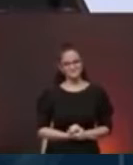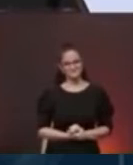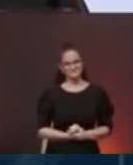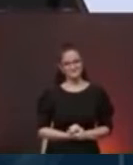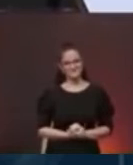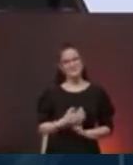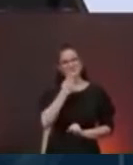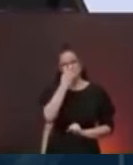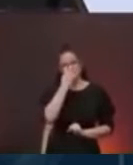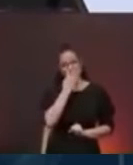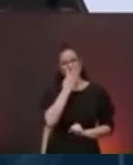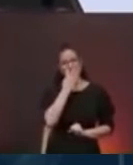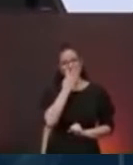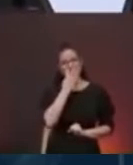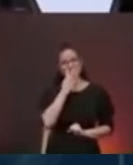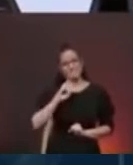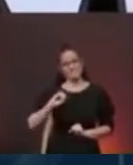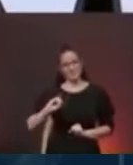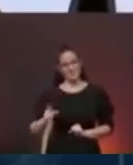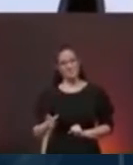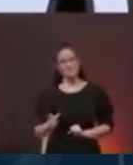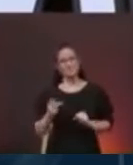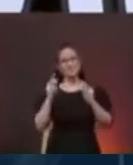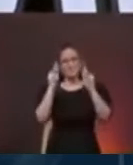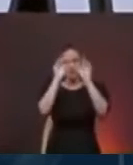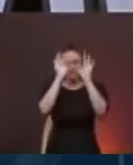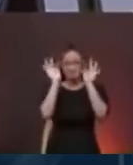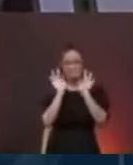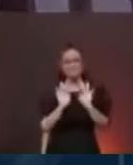É sério. Oportunidade de ser feliz.